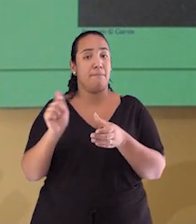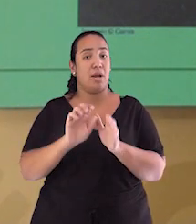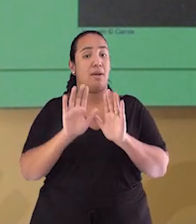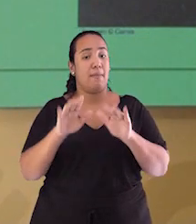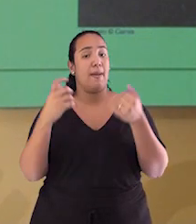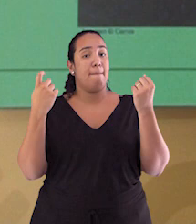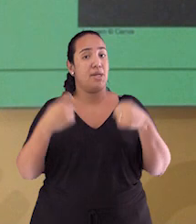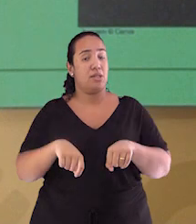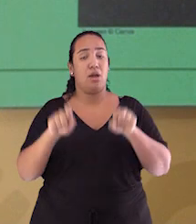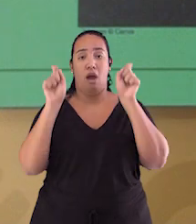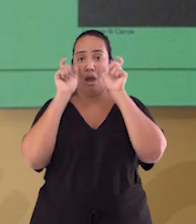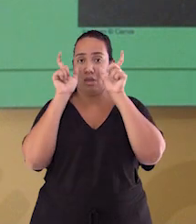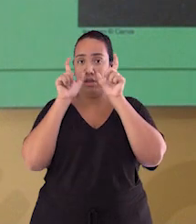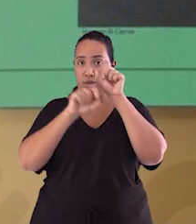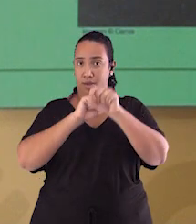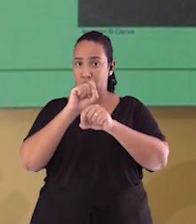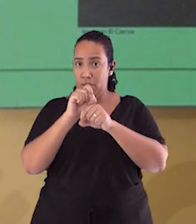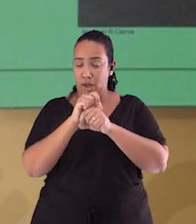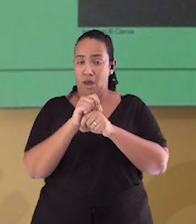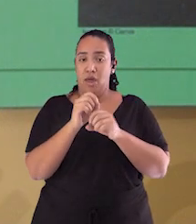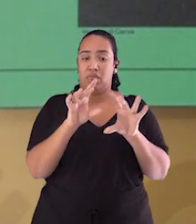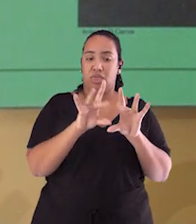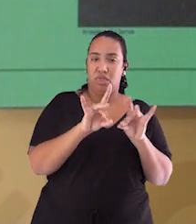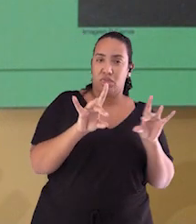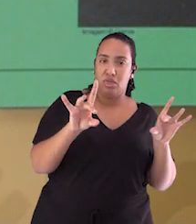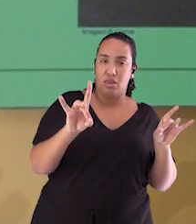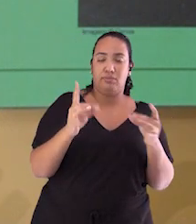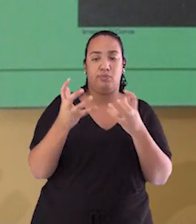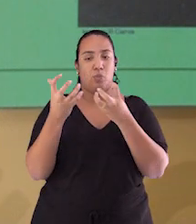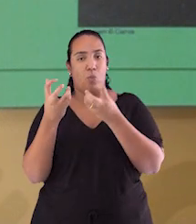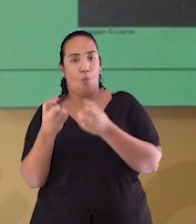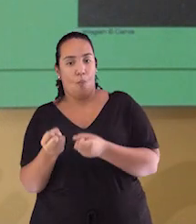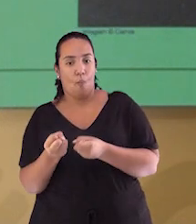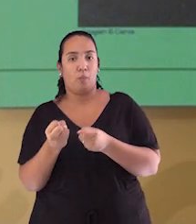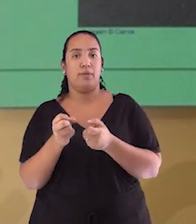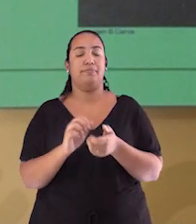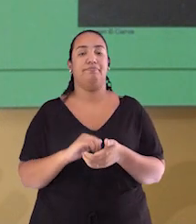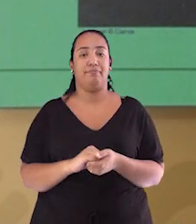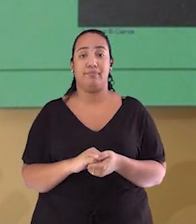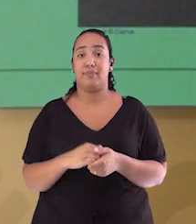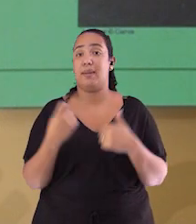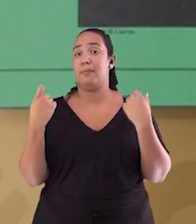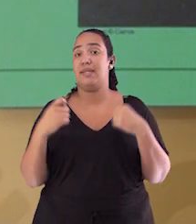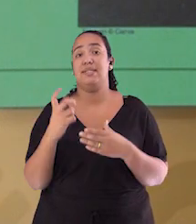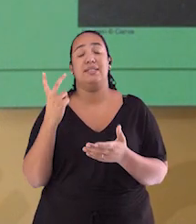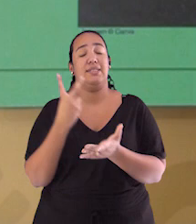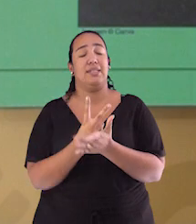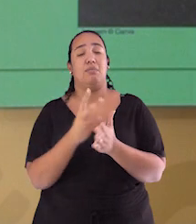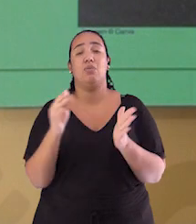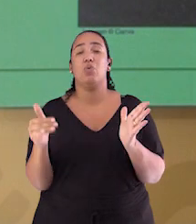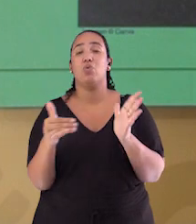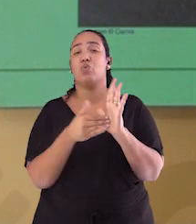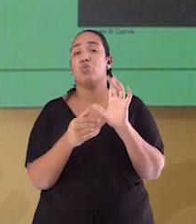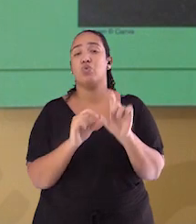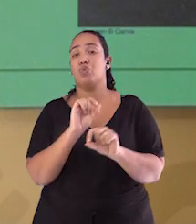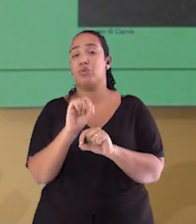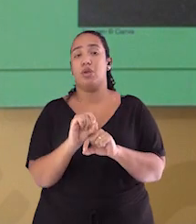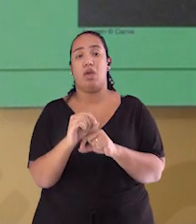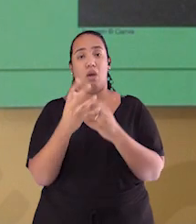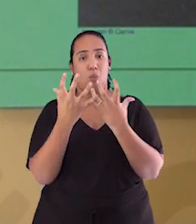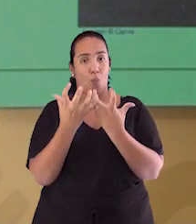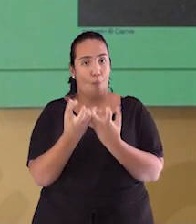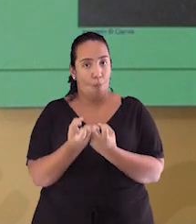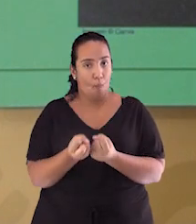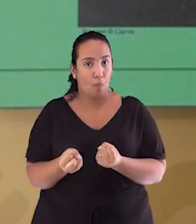estando atento e intercalando a matéria orgânica úmida da seca, sendo sempre a última camada de